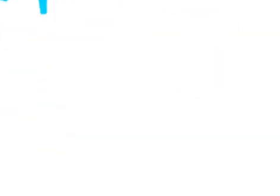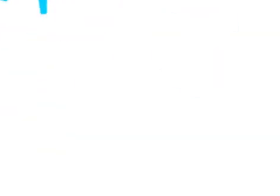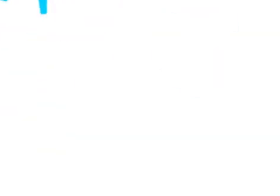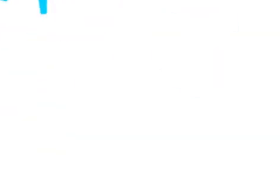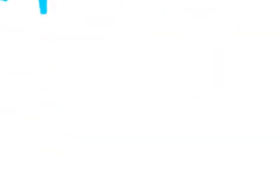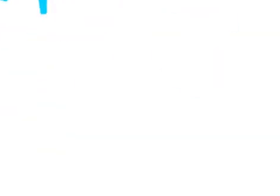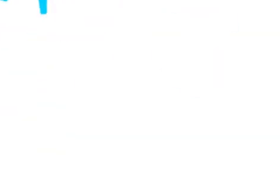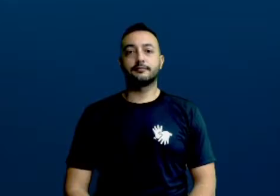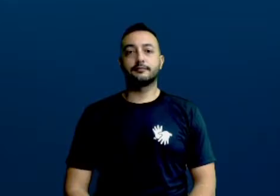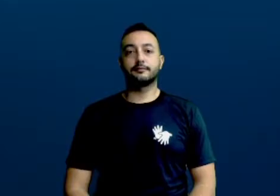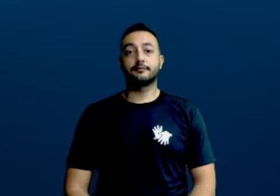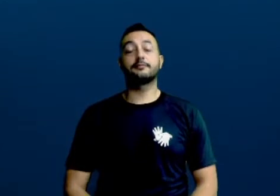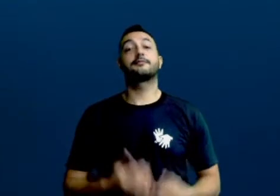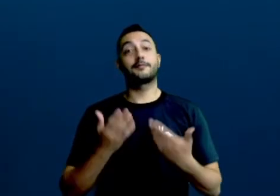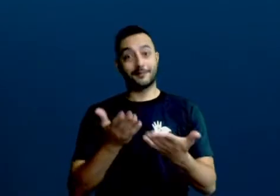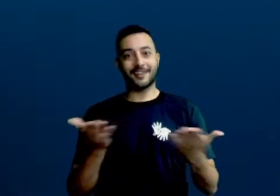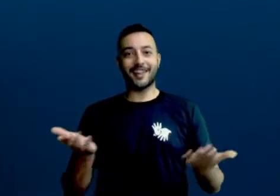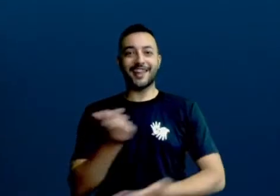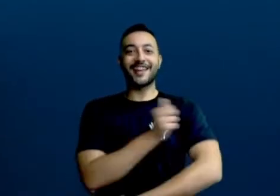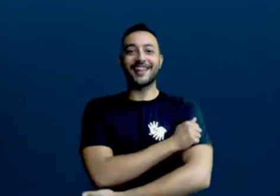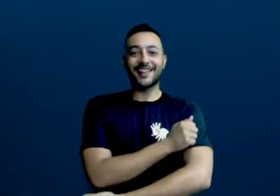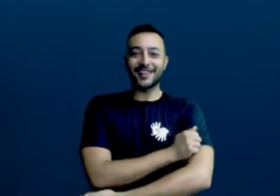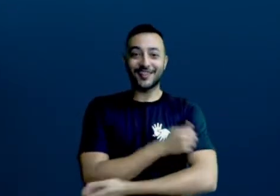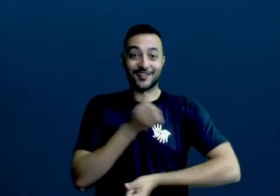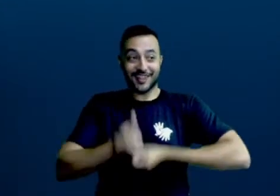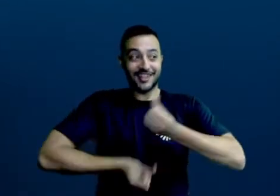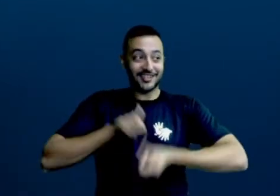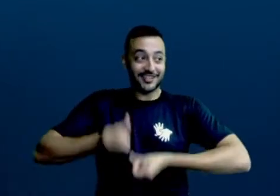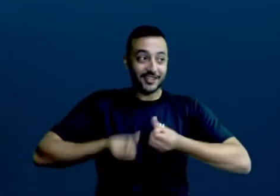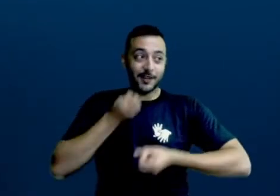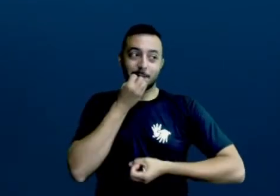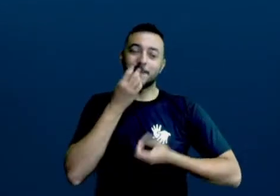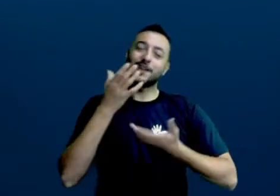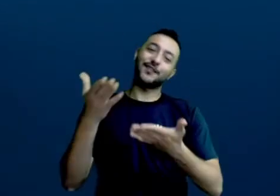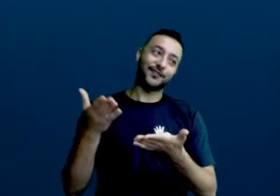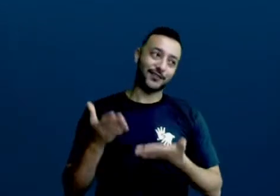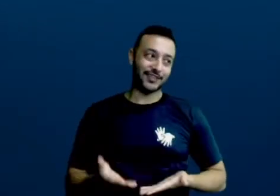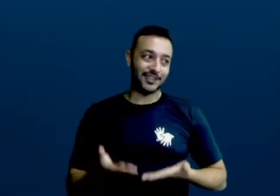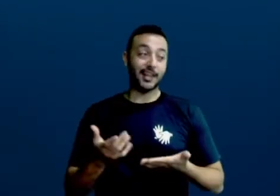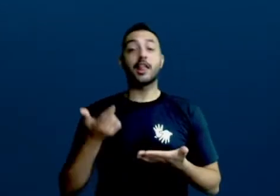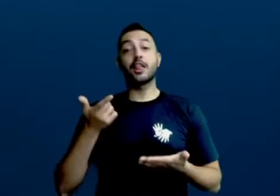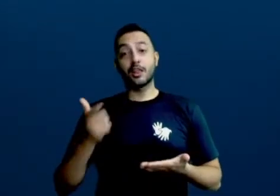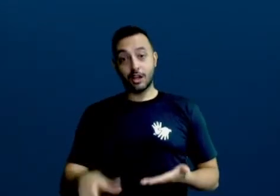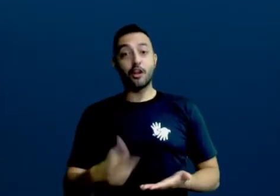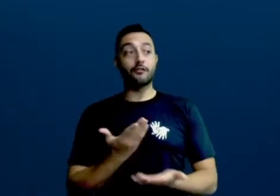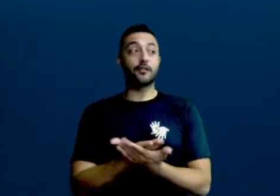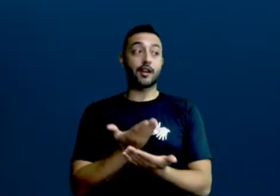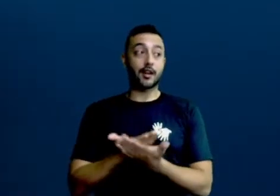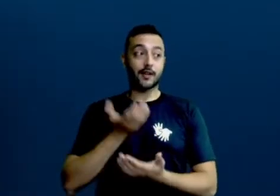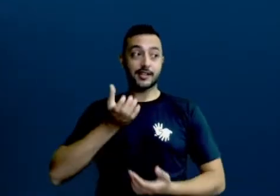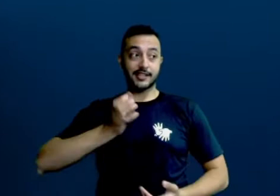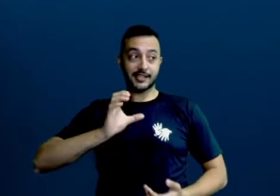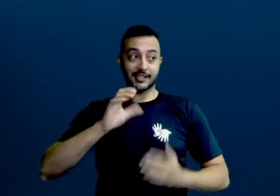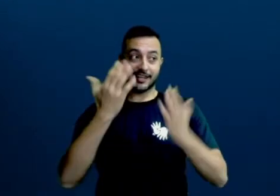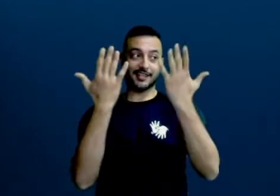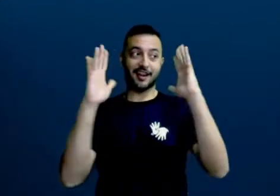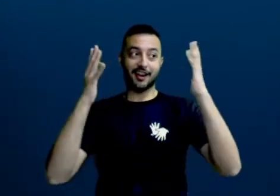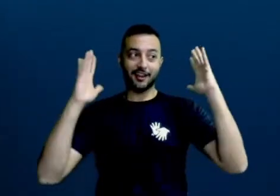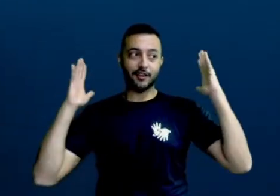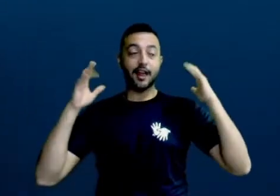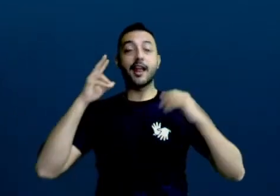Olá meus queridos alunos da Eja sejam bem-vindos a mais uma aula de Ciências da Natureza